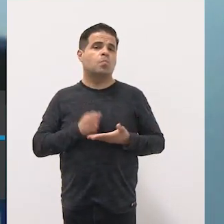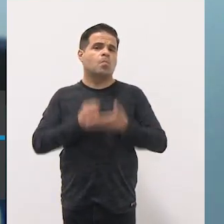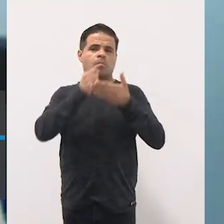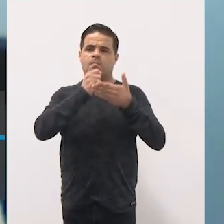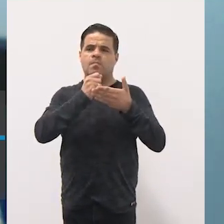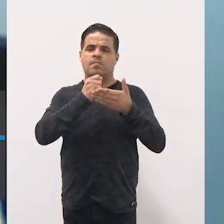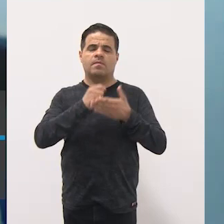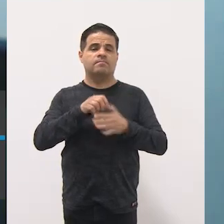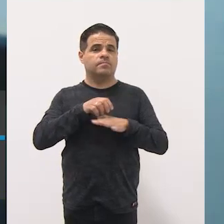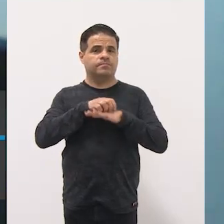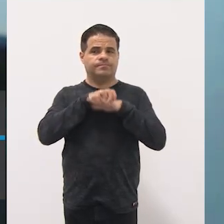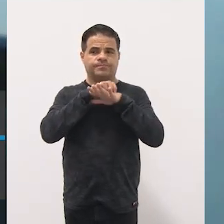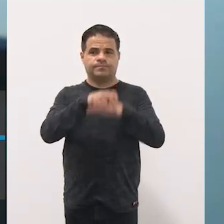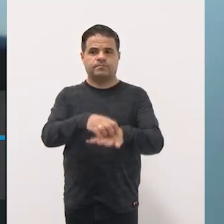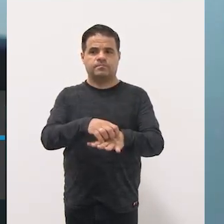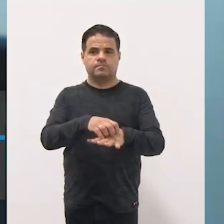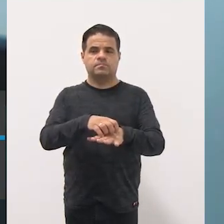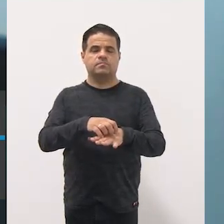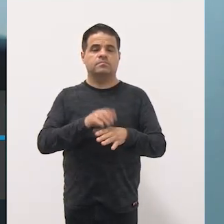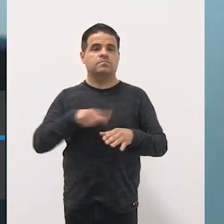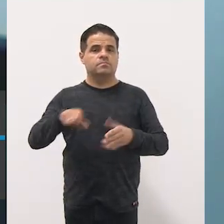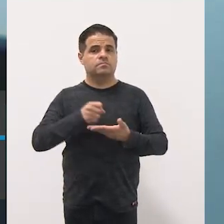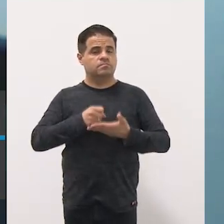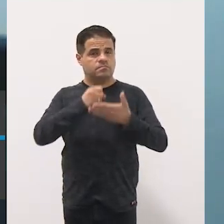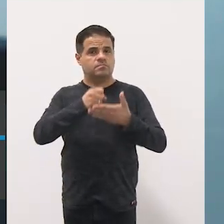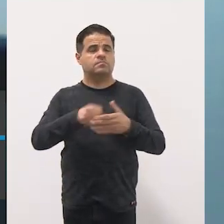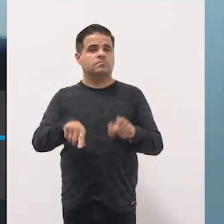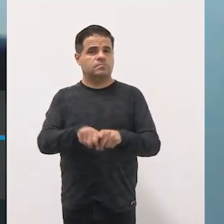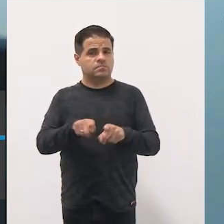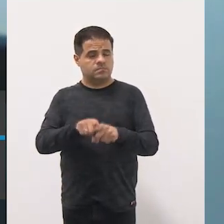né, o transporte, mas o transporte